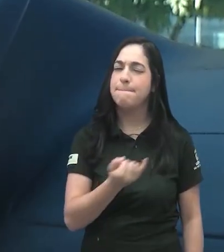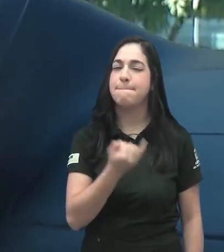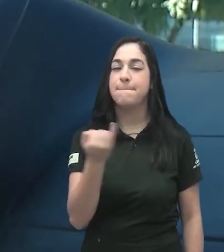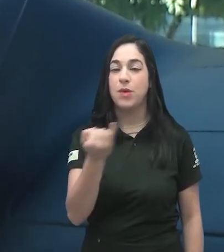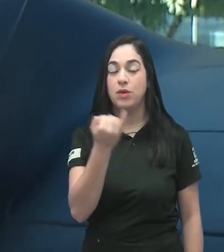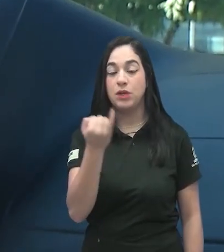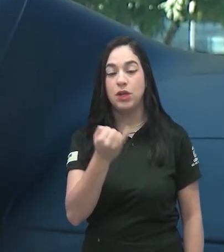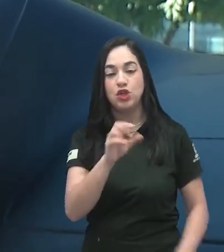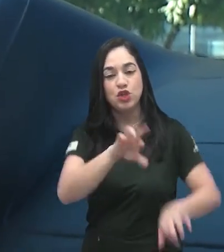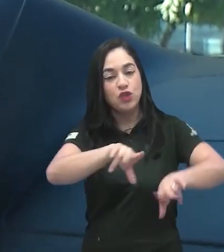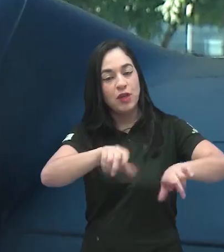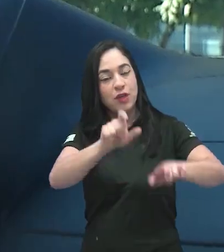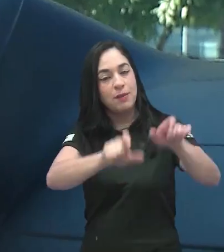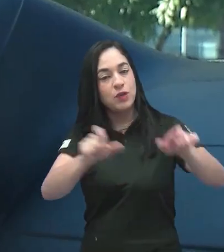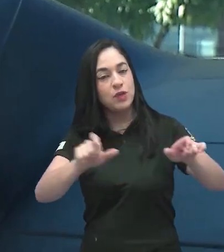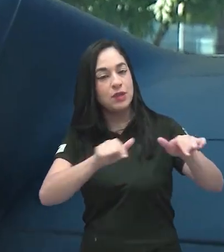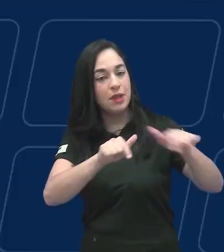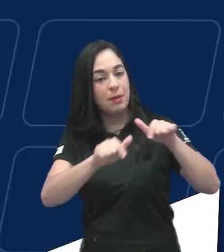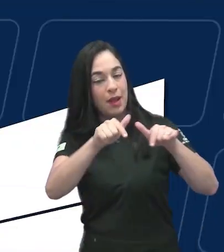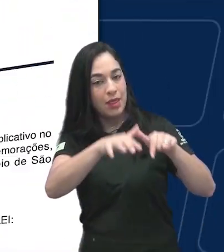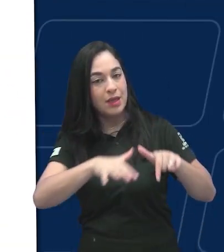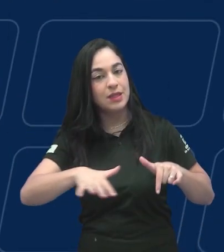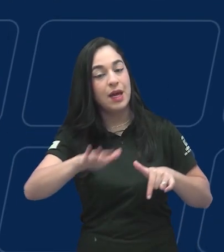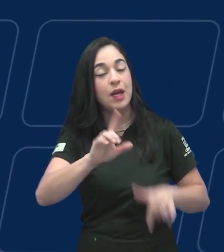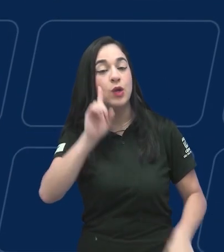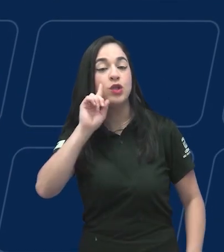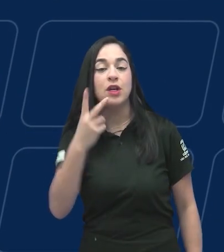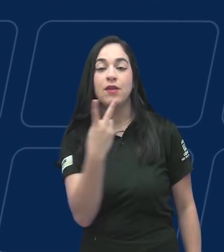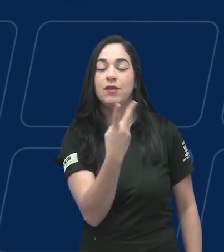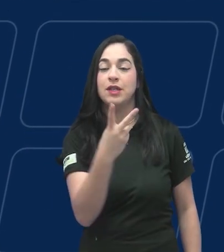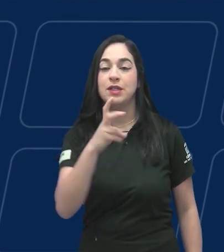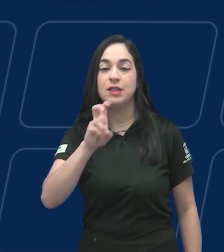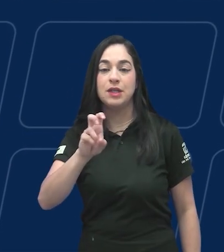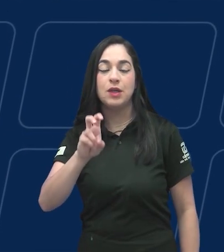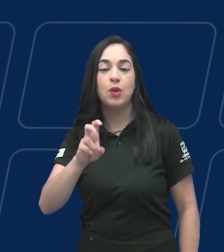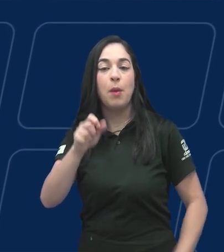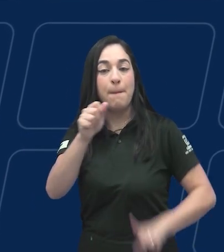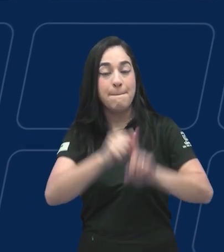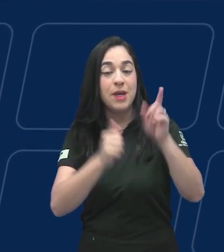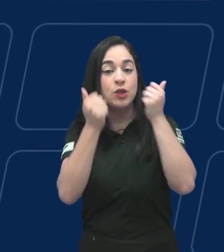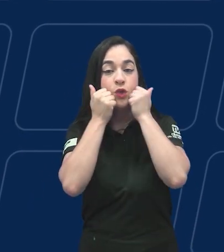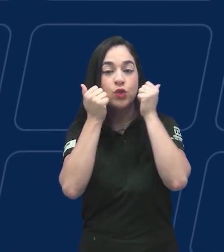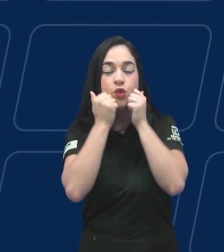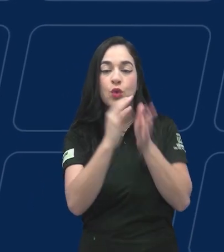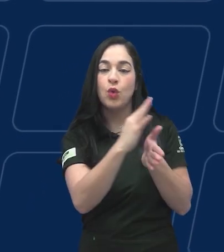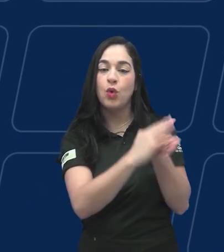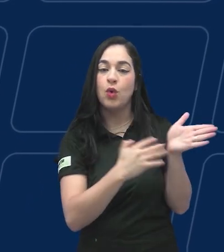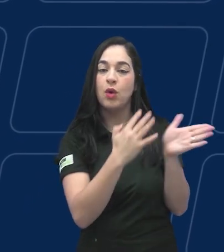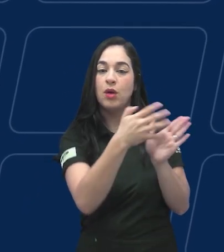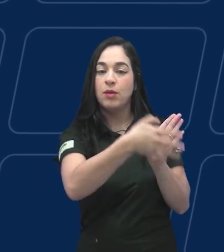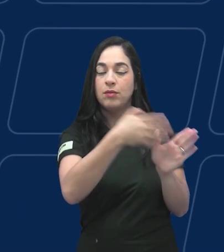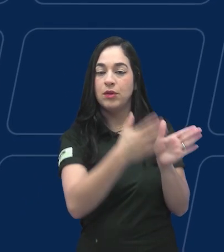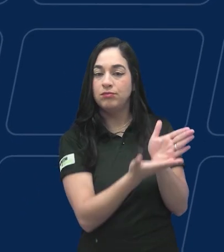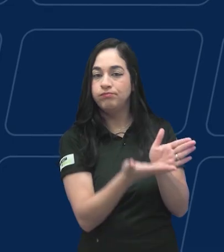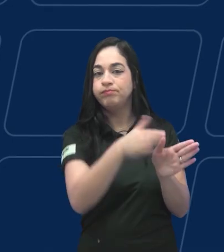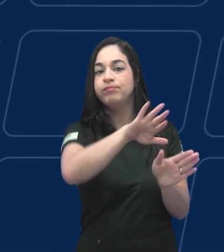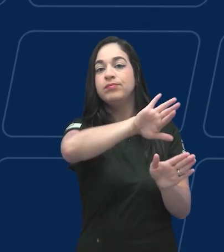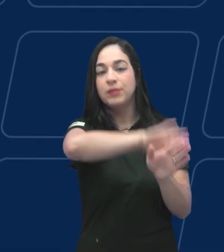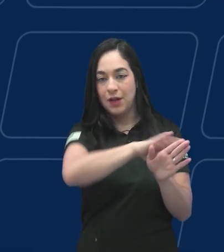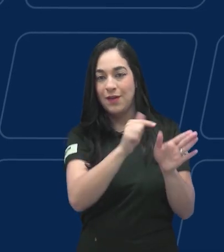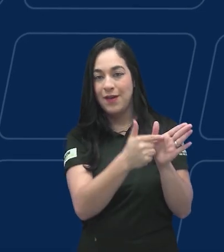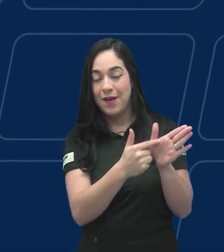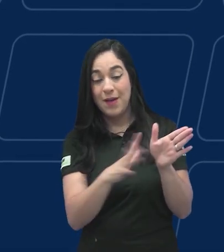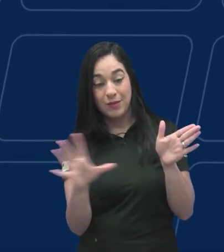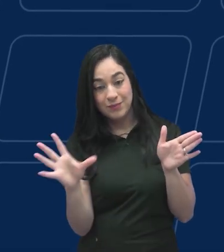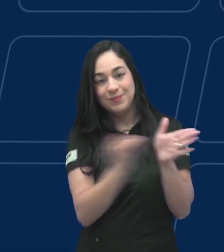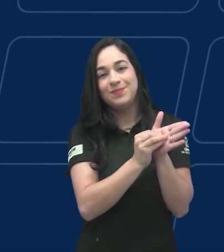que é fonte de renda de muitas famílias, o dia 25 de julho passou a integrar o calendário de festas e comemorações de São José como Dia